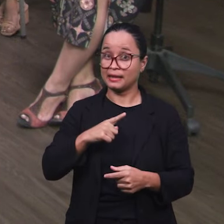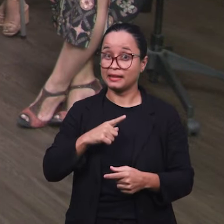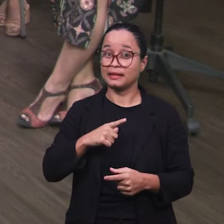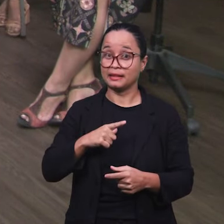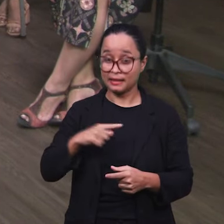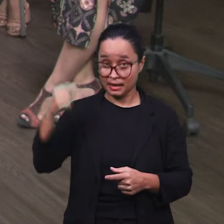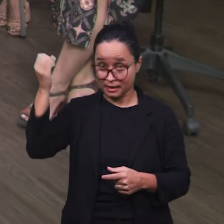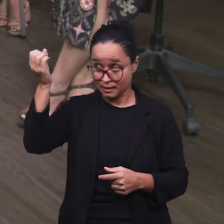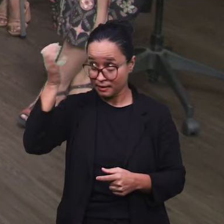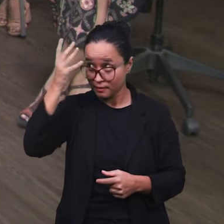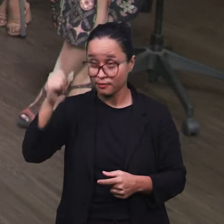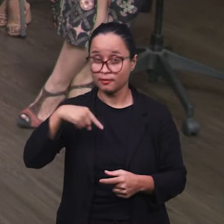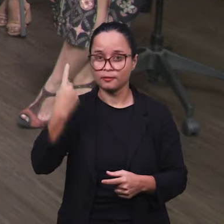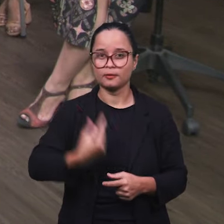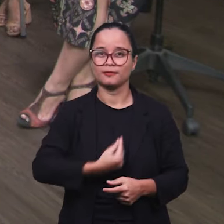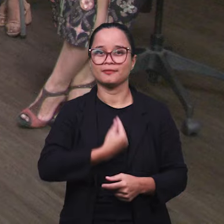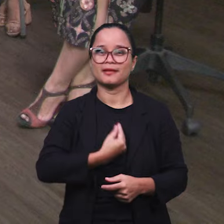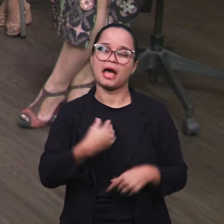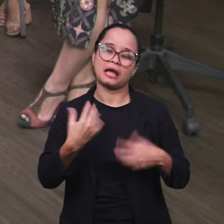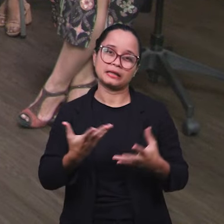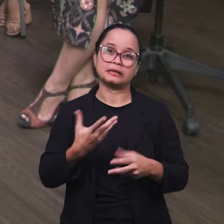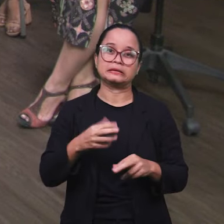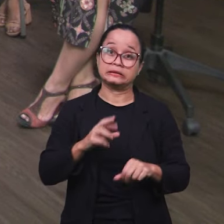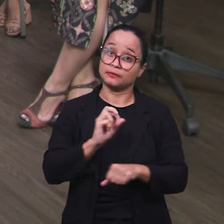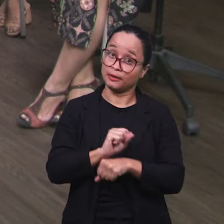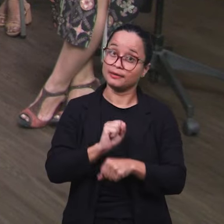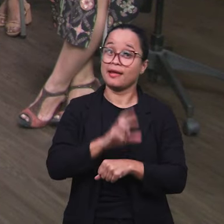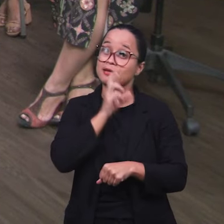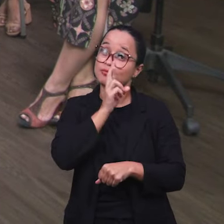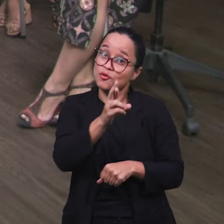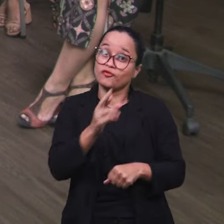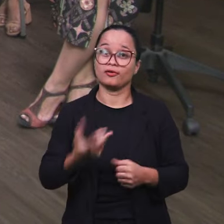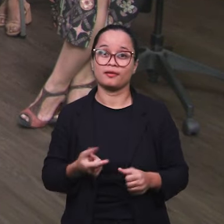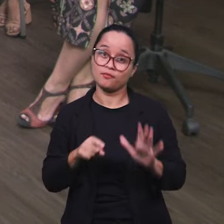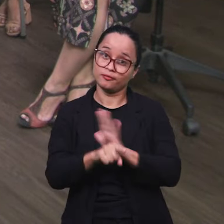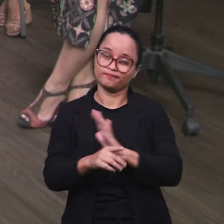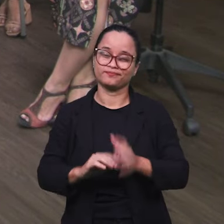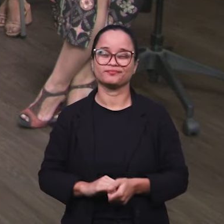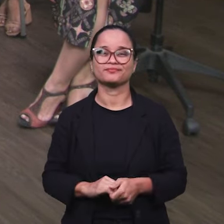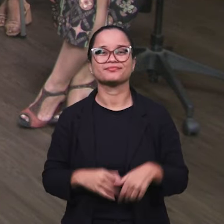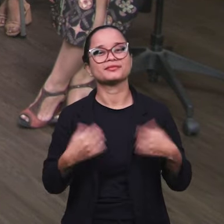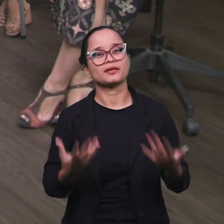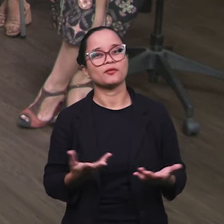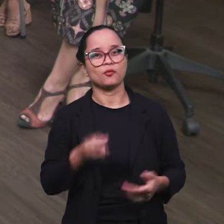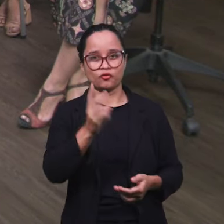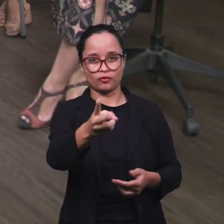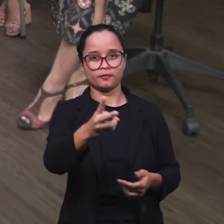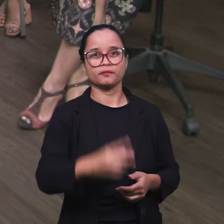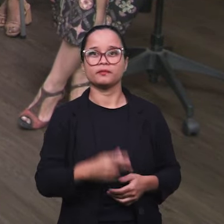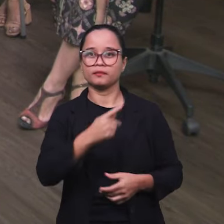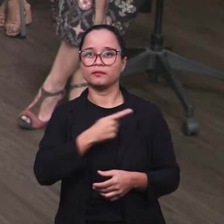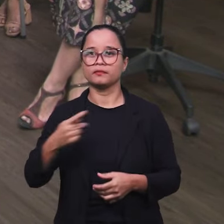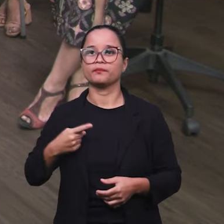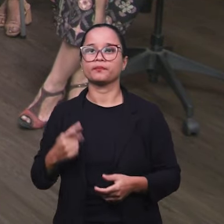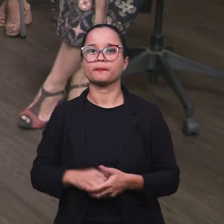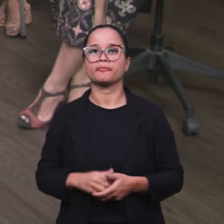Amém. Espero ter respondido a Valentina. Né? Ah, certamente. Vamos seguir, Nínive. Vamos,